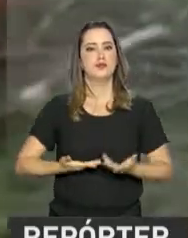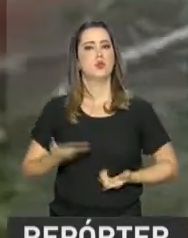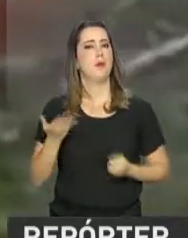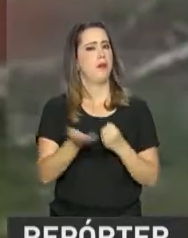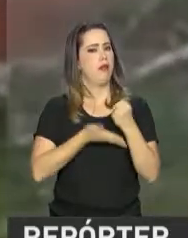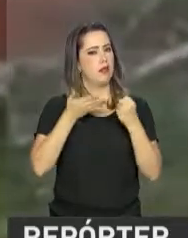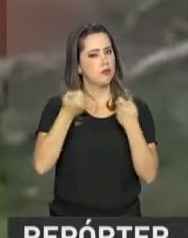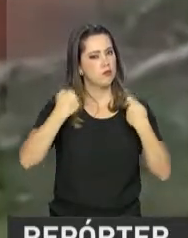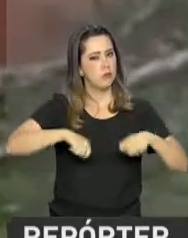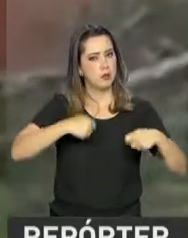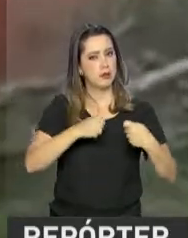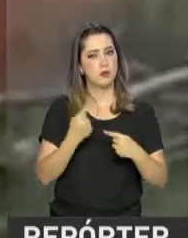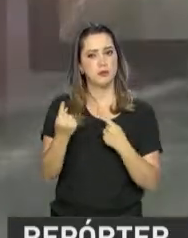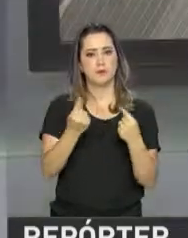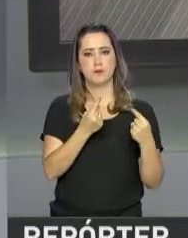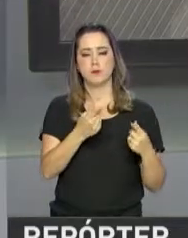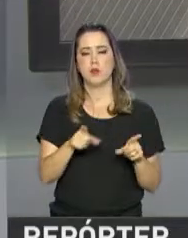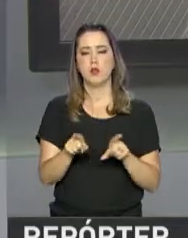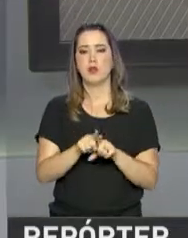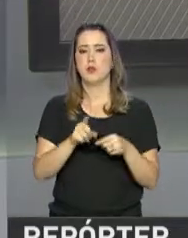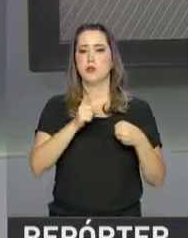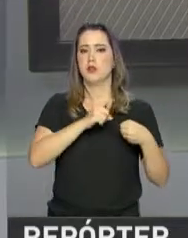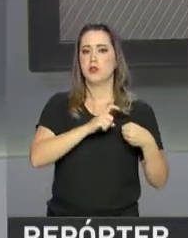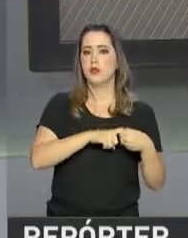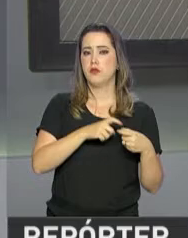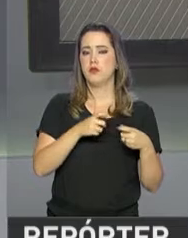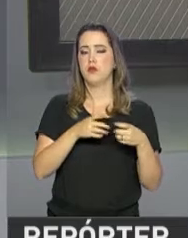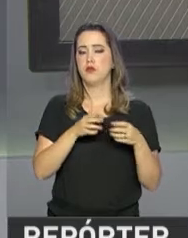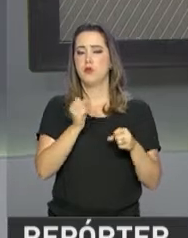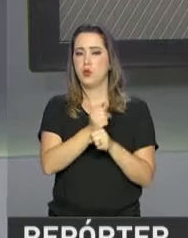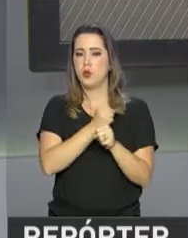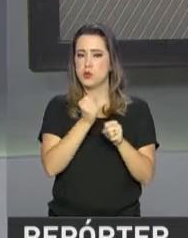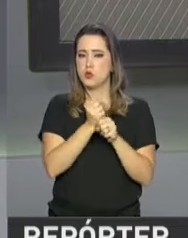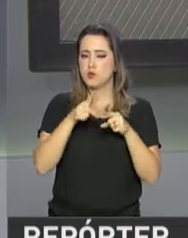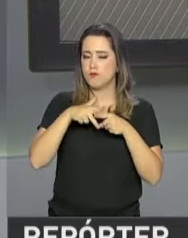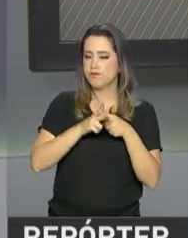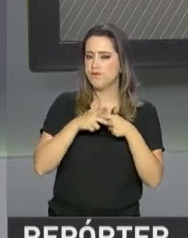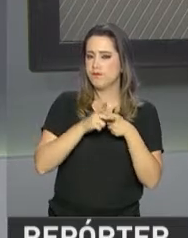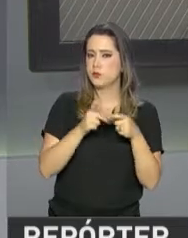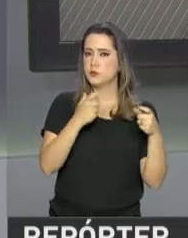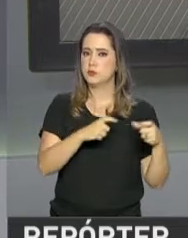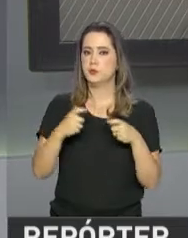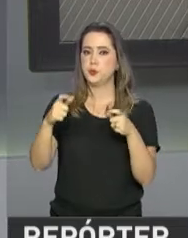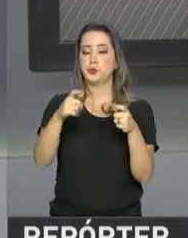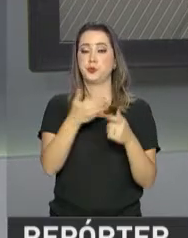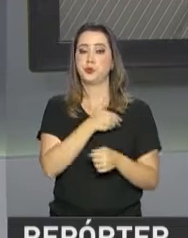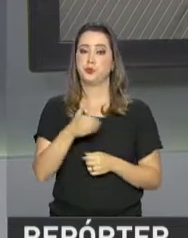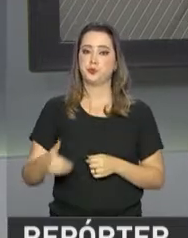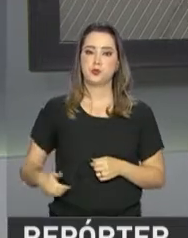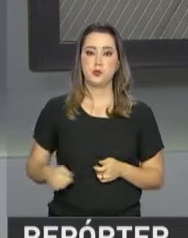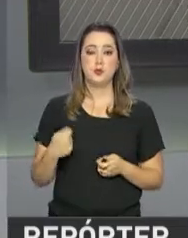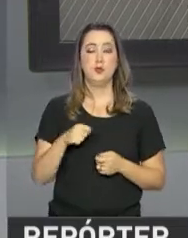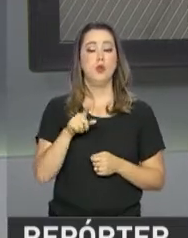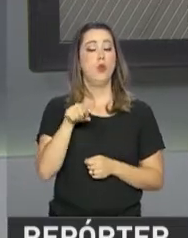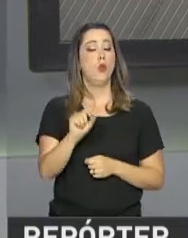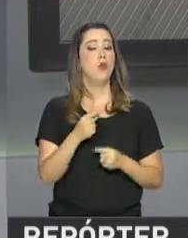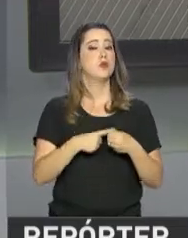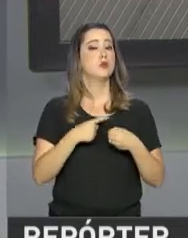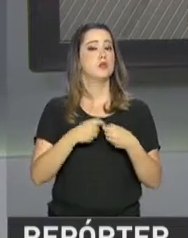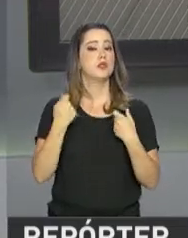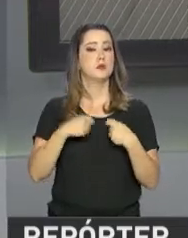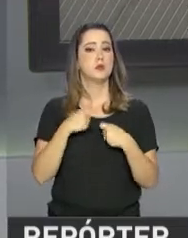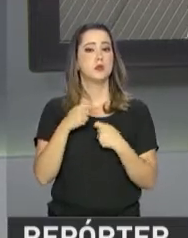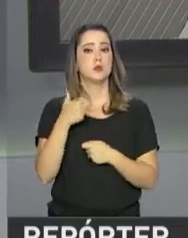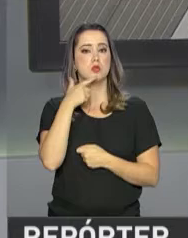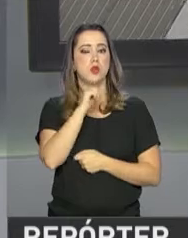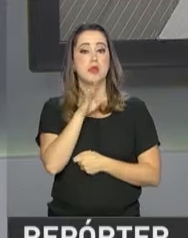serviços essenciais na recuperação de áreas públicas para ter acesso ao auxílio do governo os municípios precisam